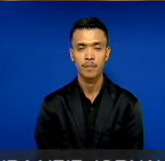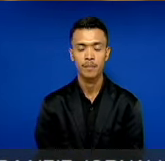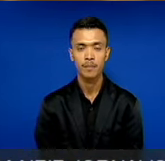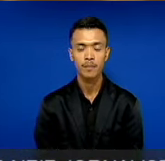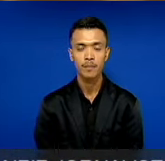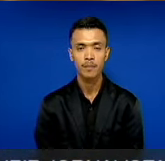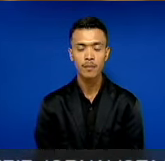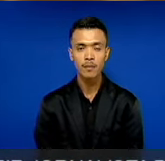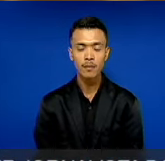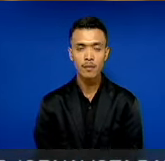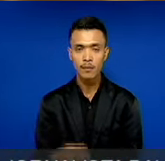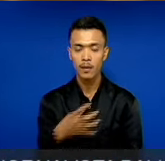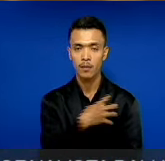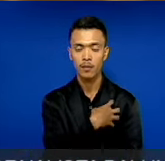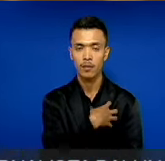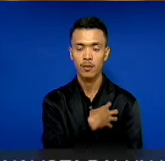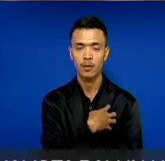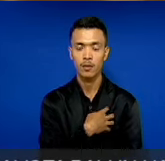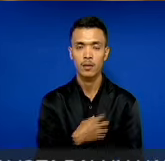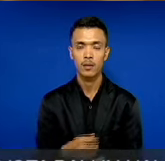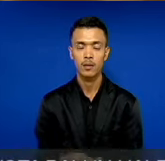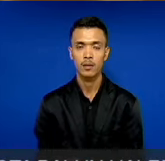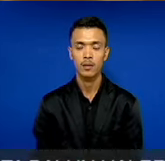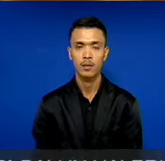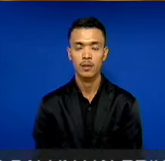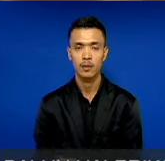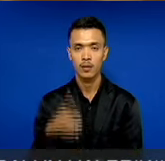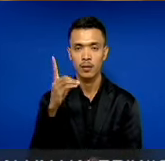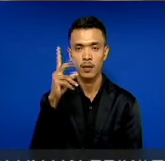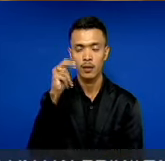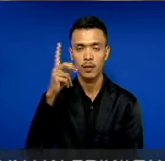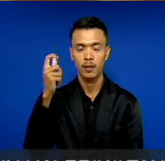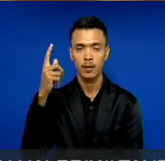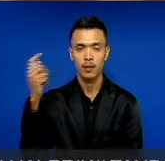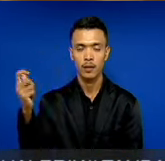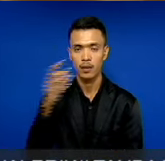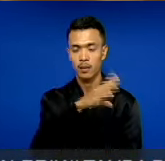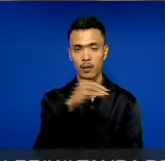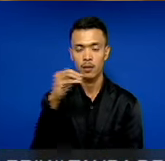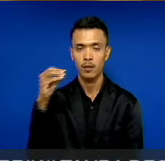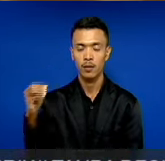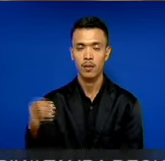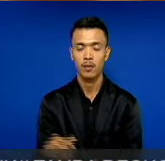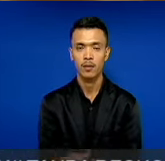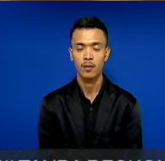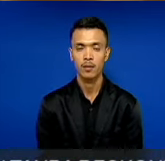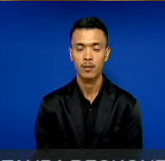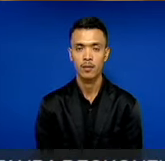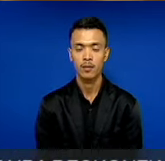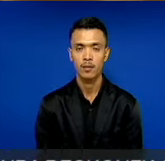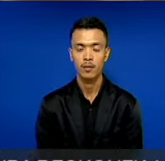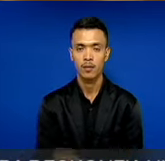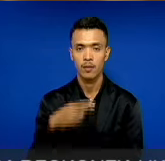Estado, polícia, PNTL, DNTT, nomeas a especialmente ao Estado, no